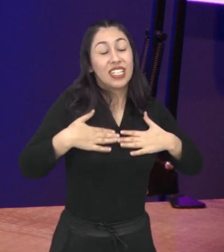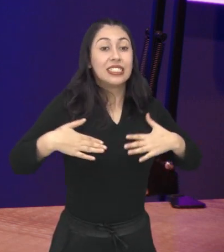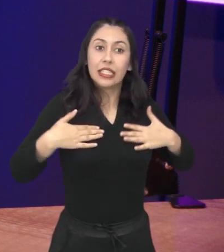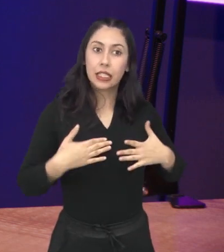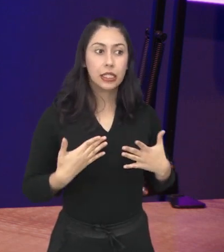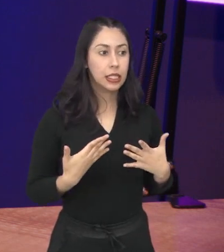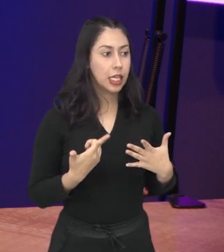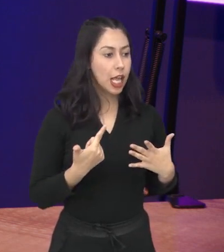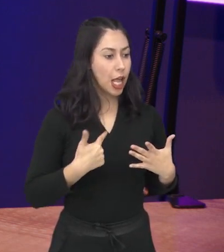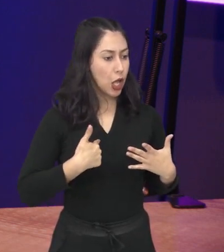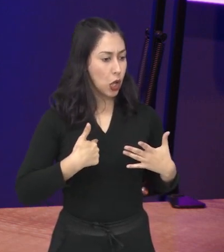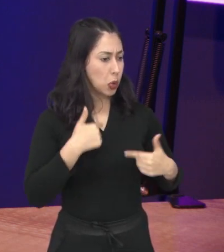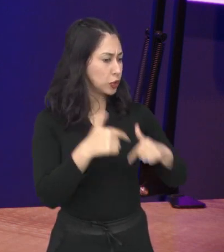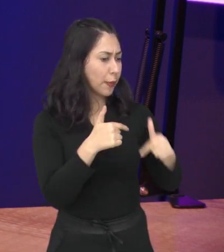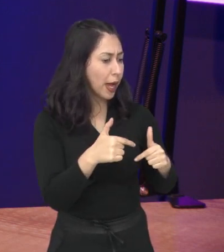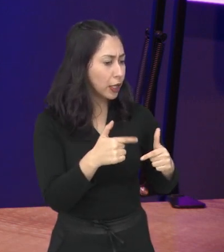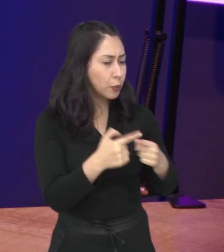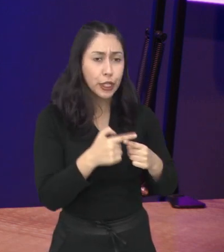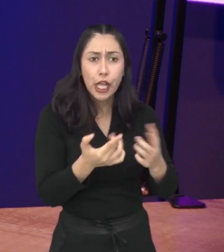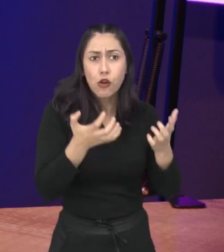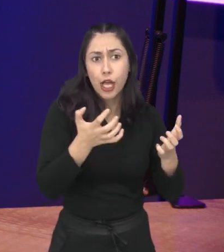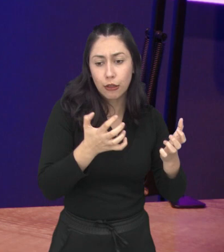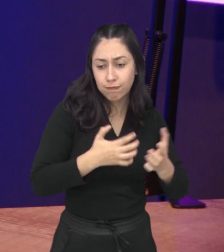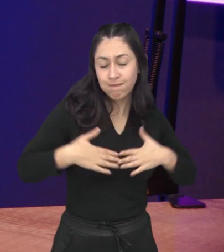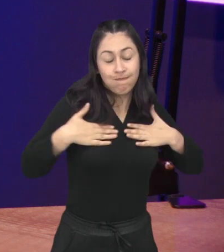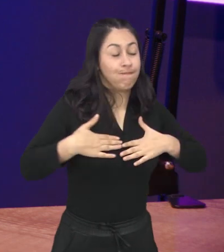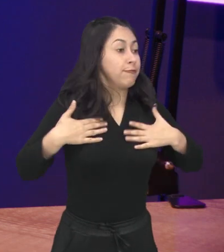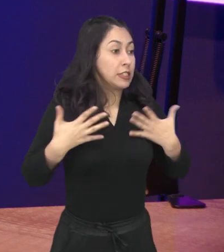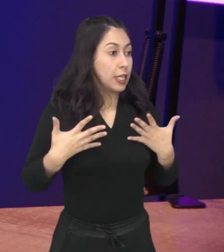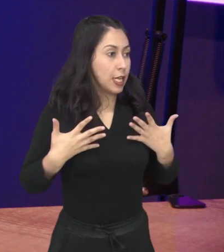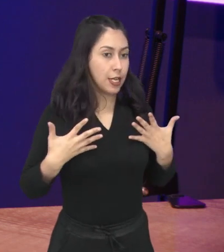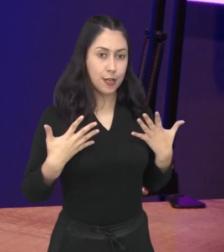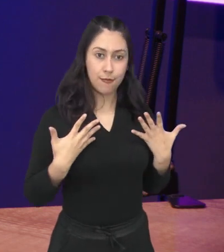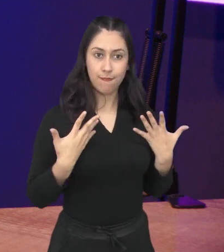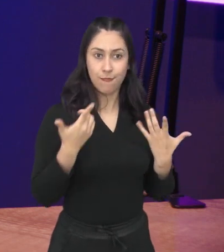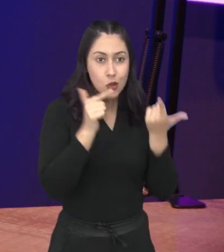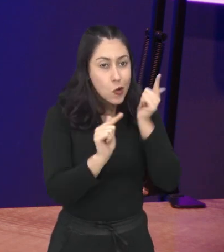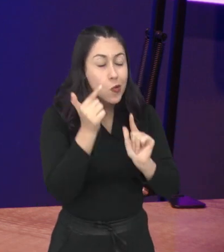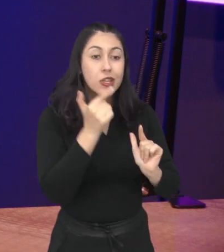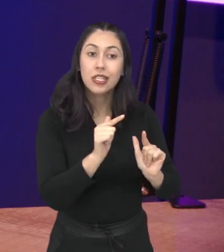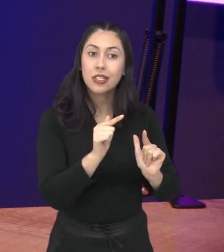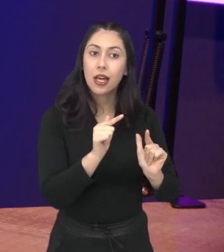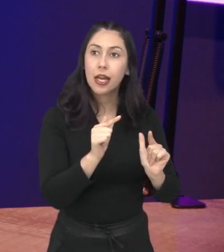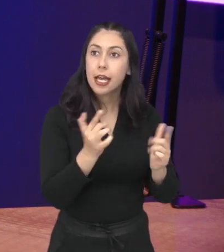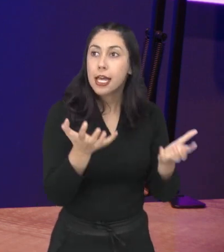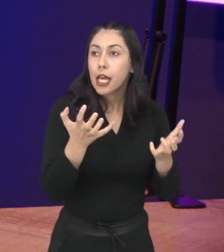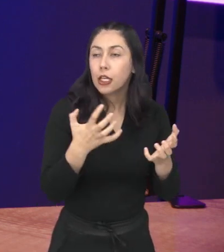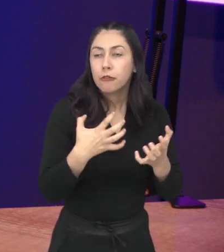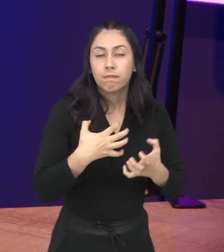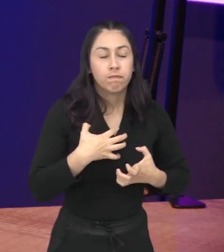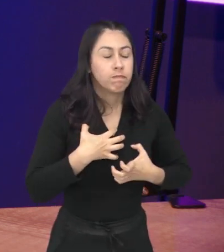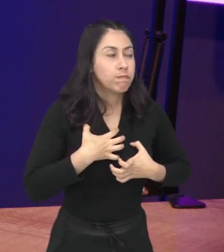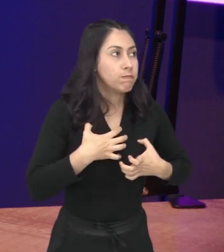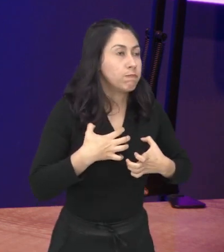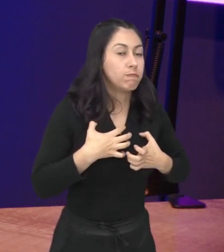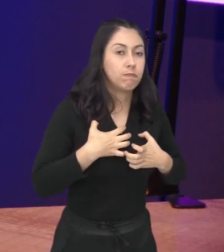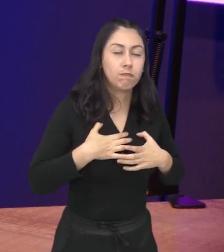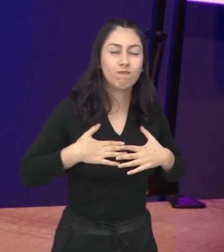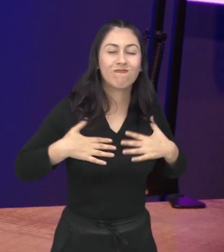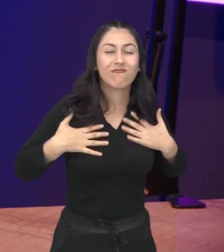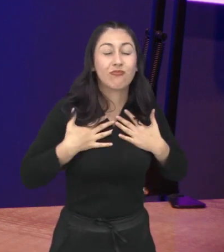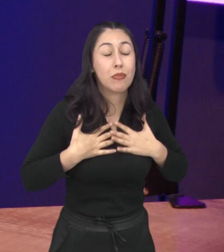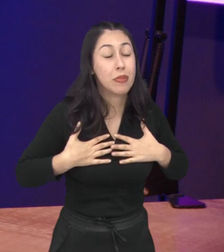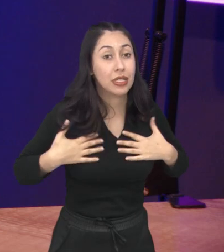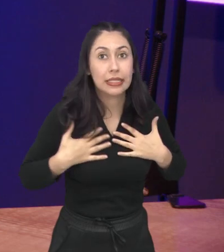de prazer e recompensa. Então, que está muito ligado, então, aos adolescentes buscarem sensações que